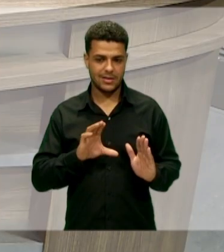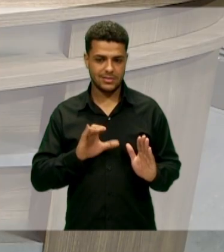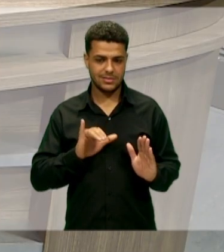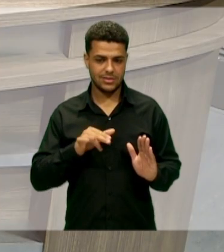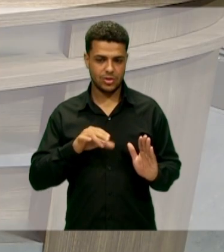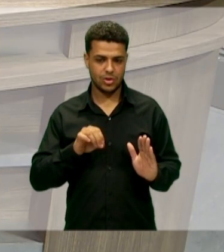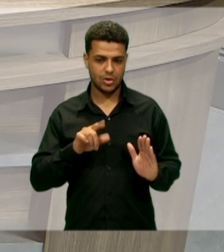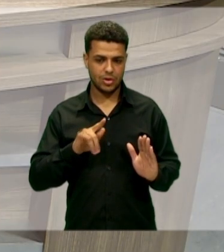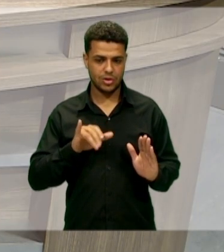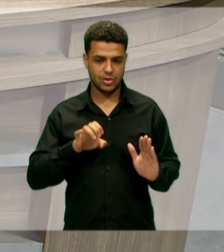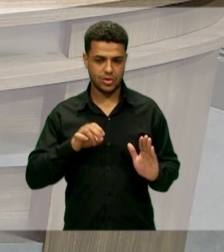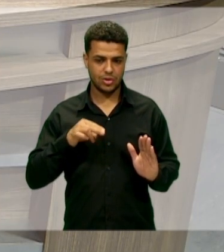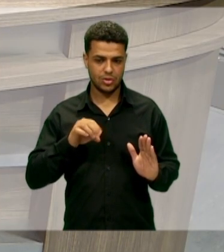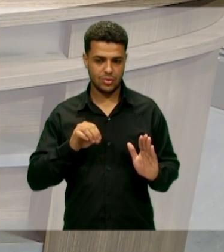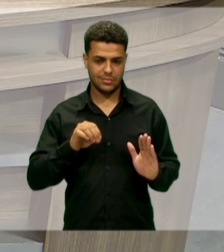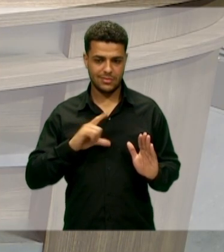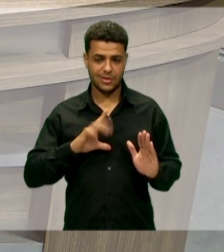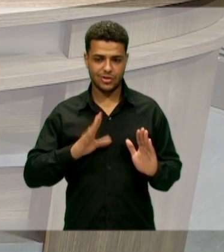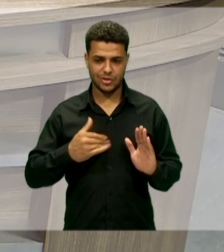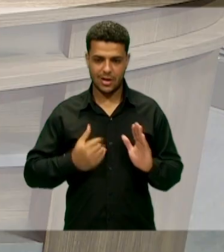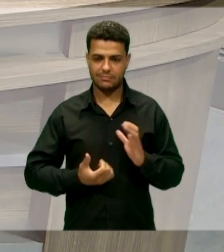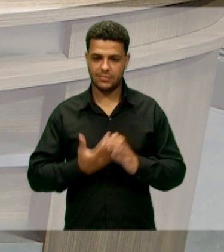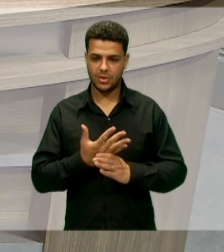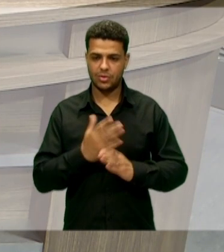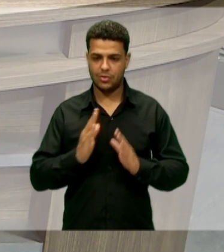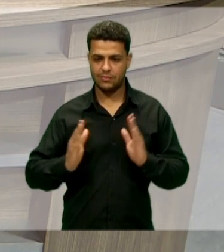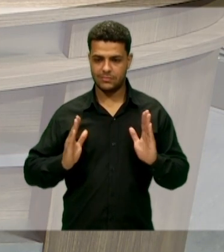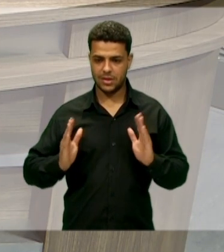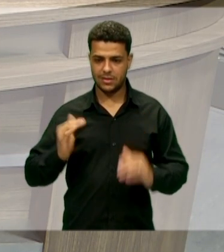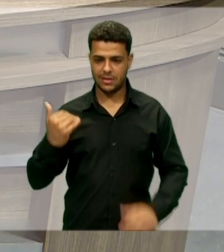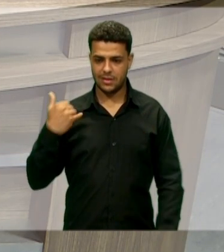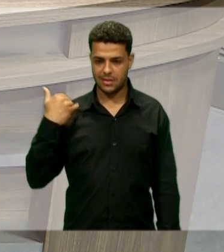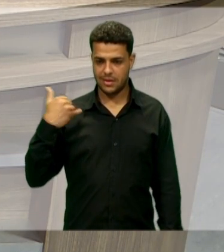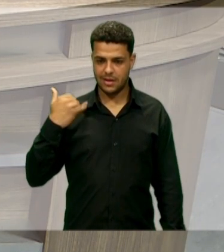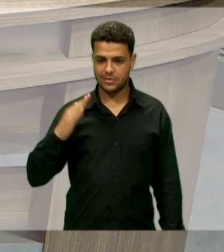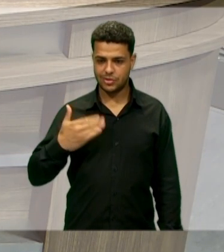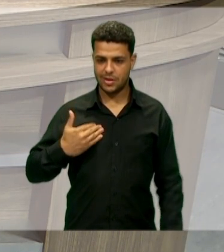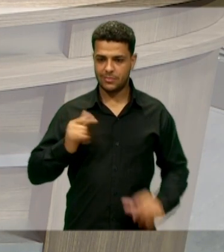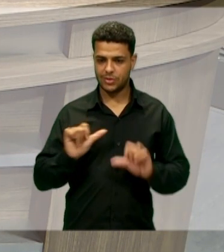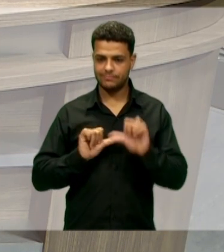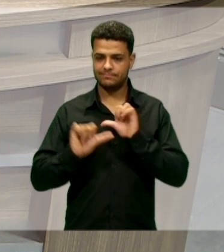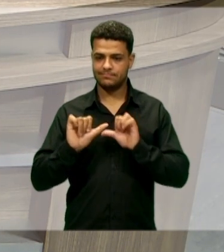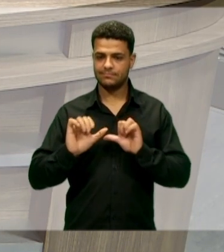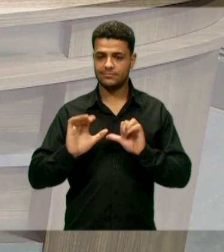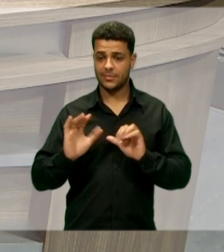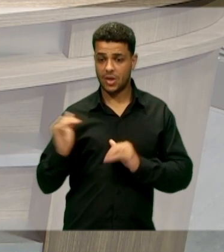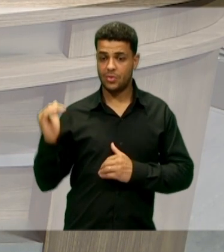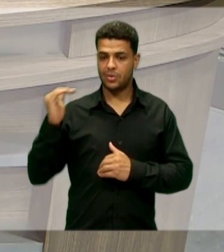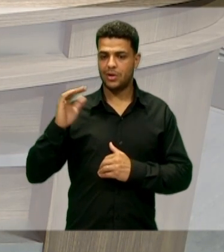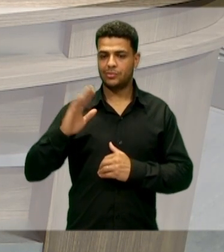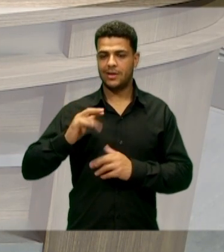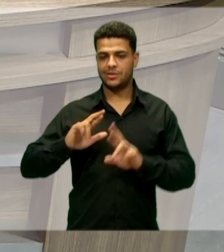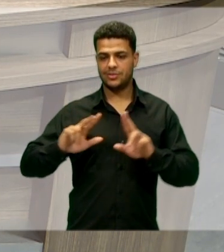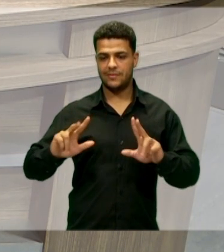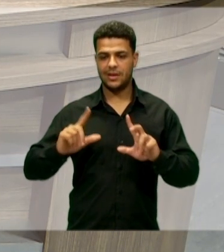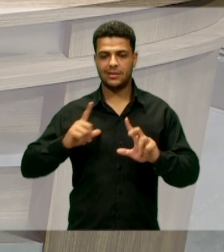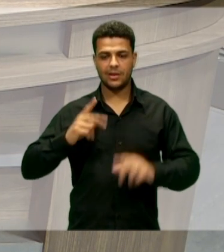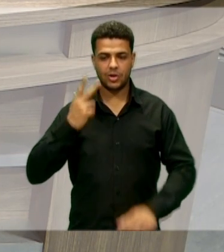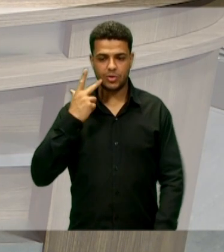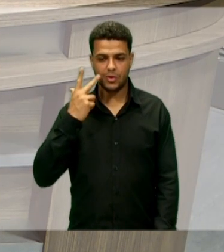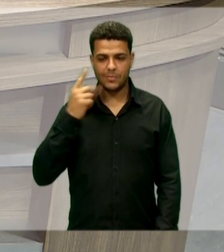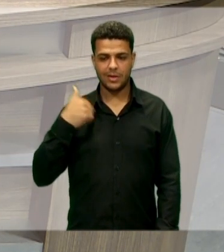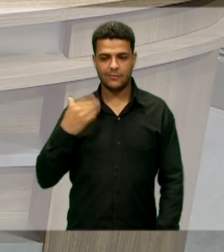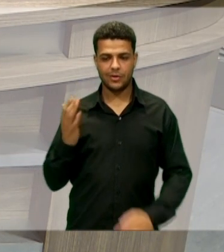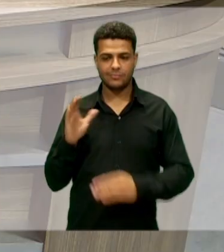câncer. Então, ela desenvolveu o câncer numa idade muito precoce, porque ela já nasceu com a mutação. No adulto é diferente, o adulto normalmente ele